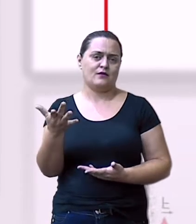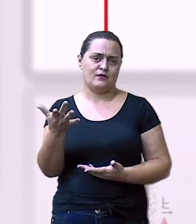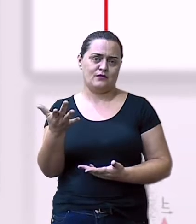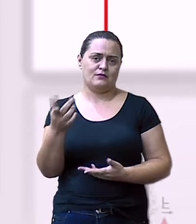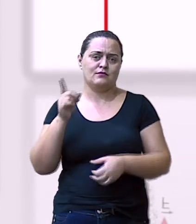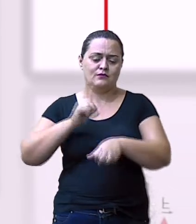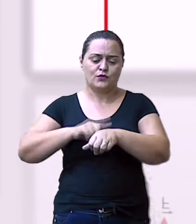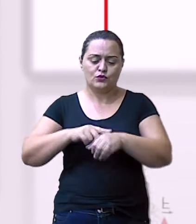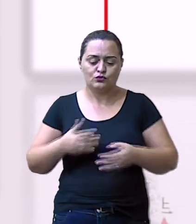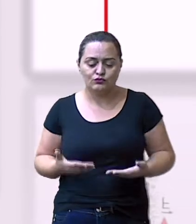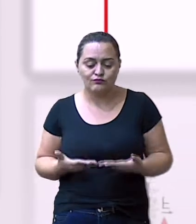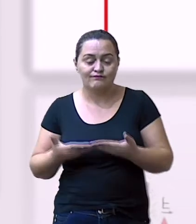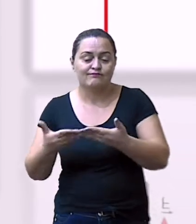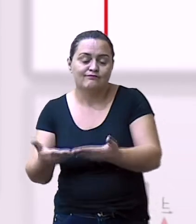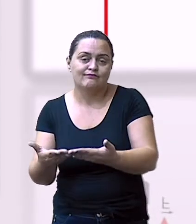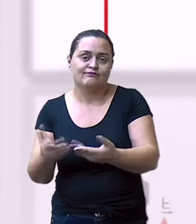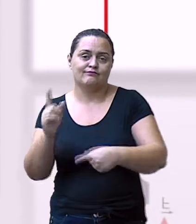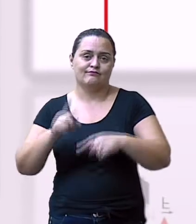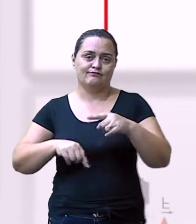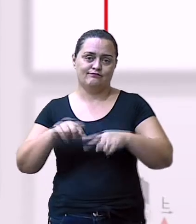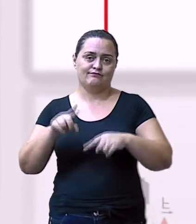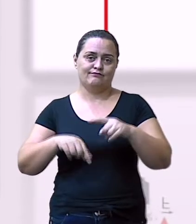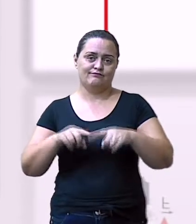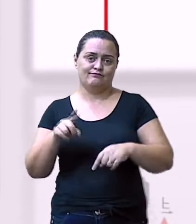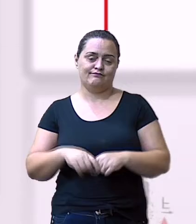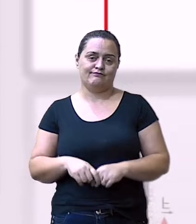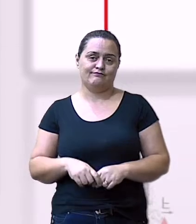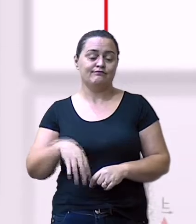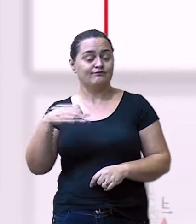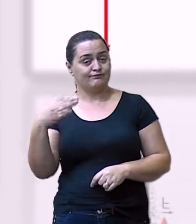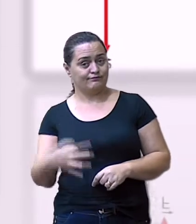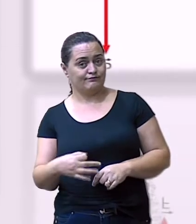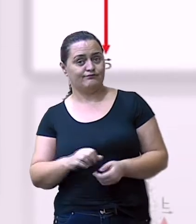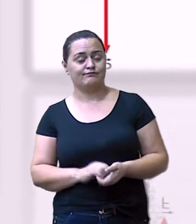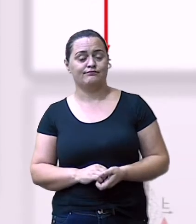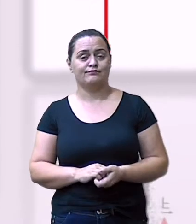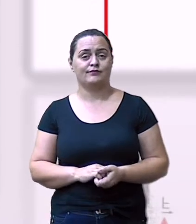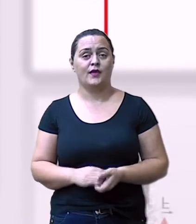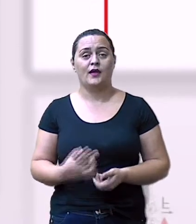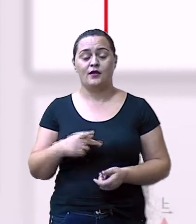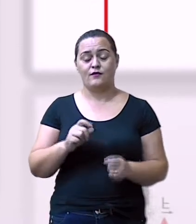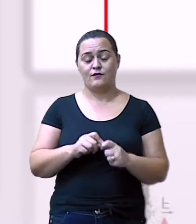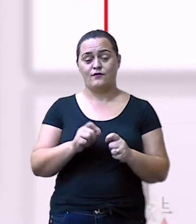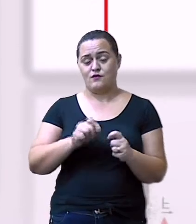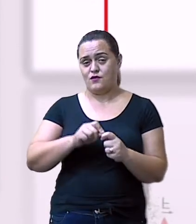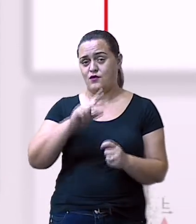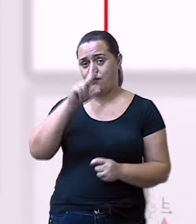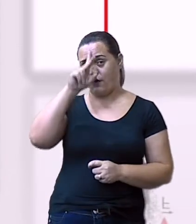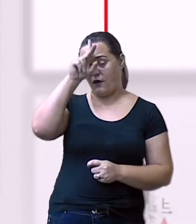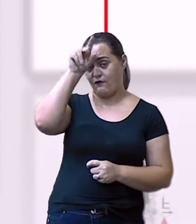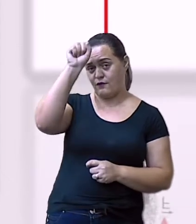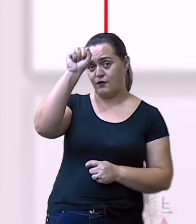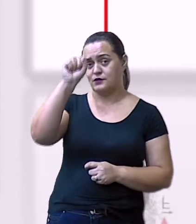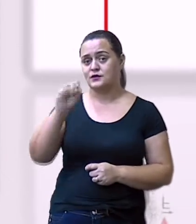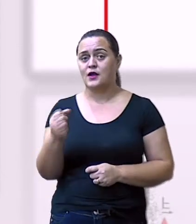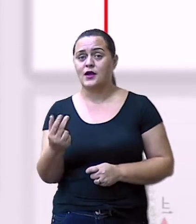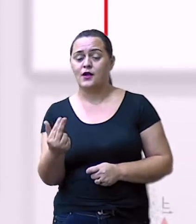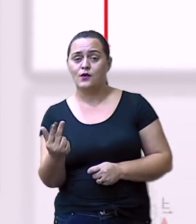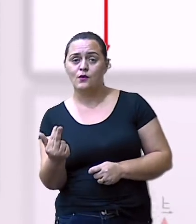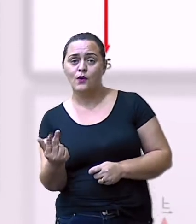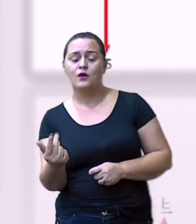objeto. Portanto, o módulo da força motora será igual ao módulo da